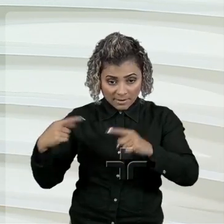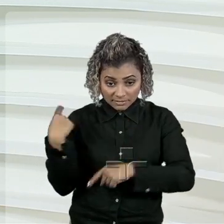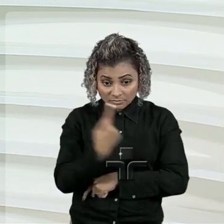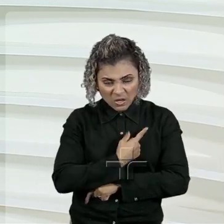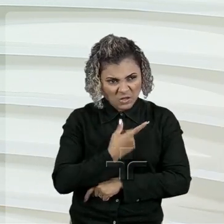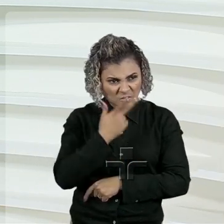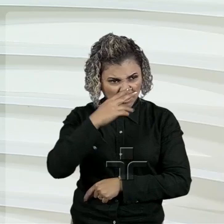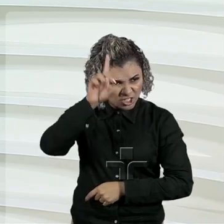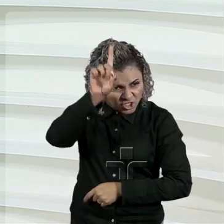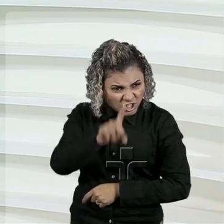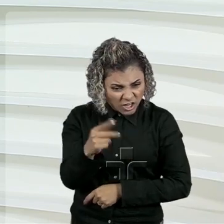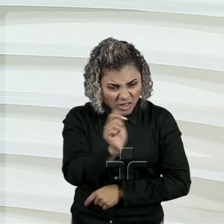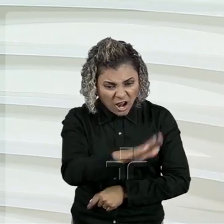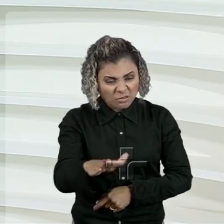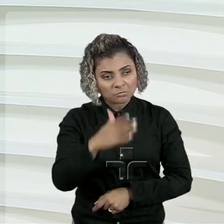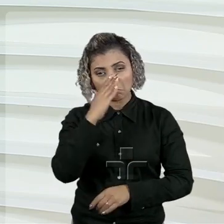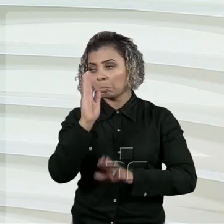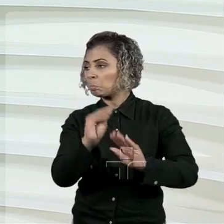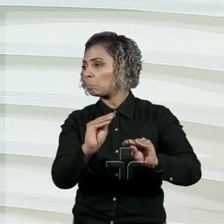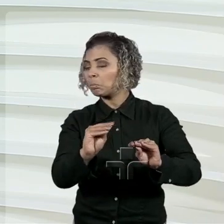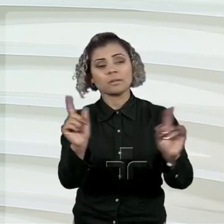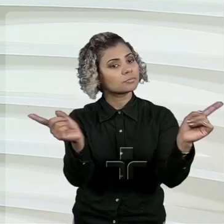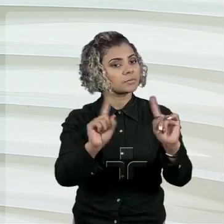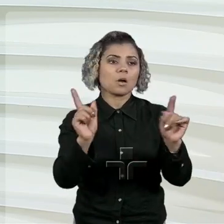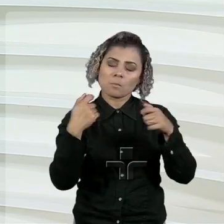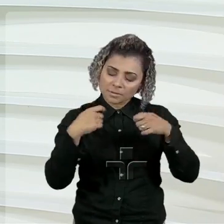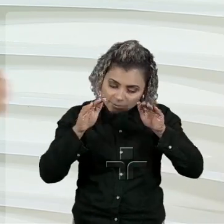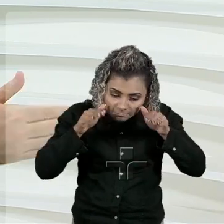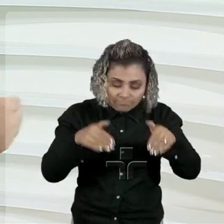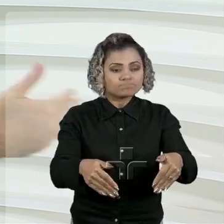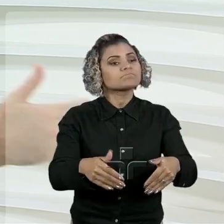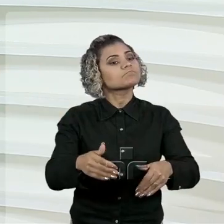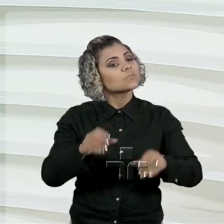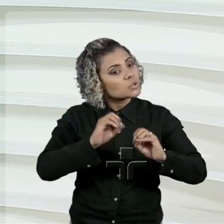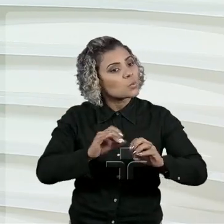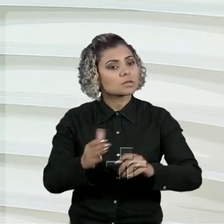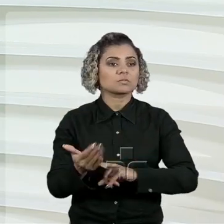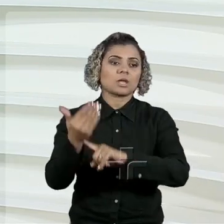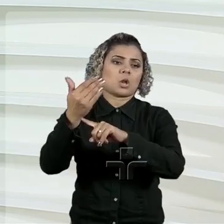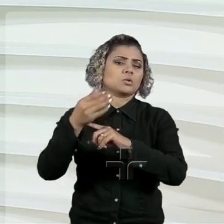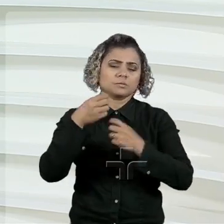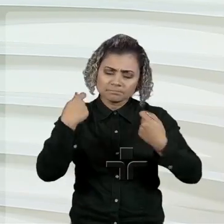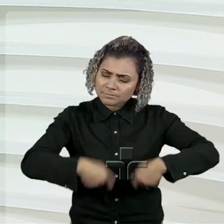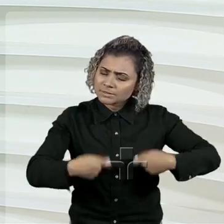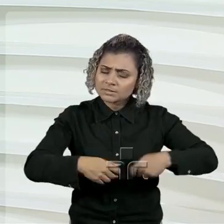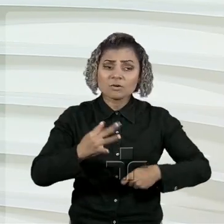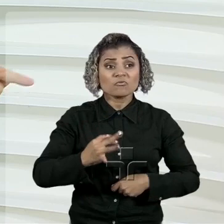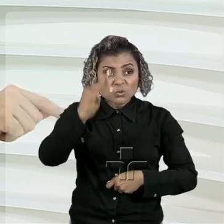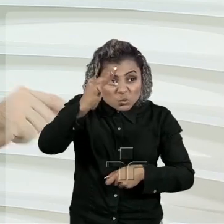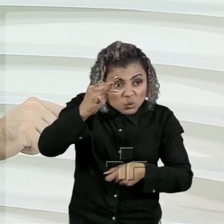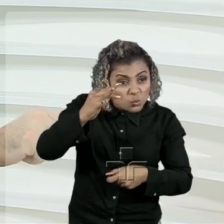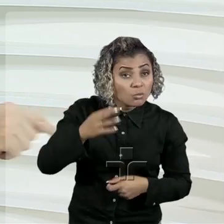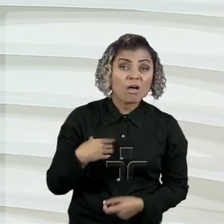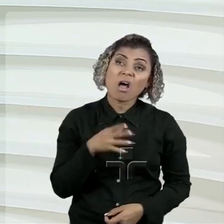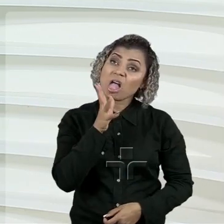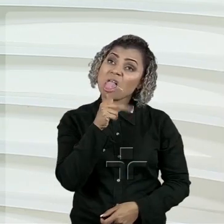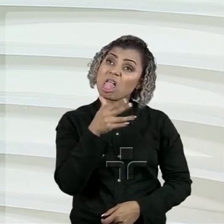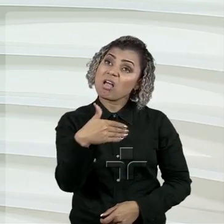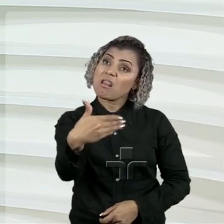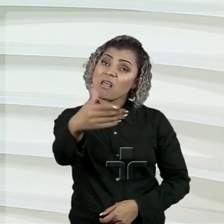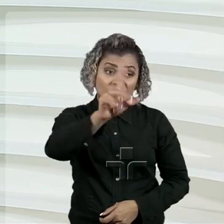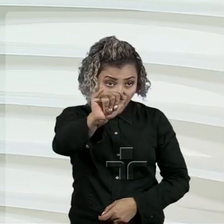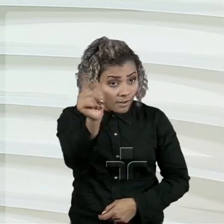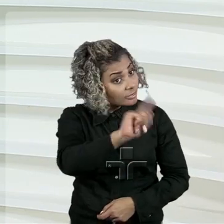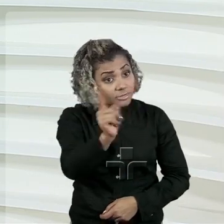dos nossos estudantes de ter acesso a uma educação que está aqui, batendo a porta. A gente não está falando do futuro lá distante, a gente está falando do que